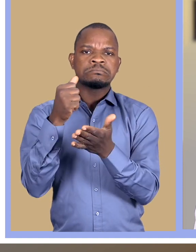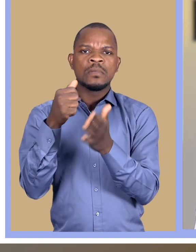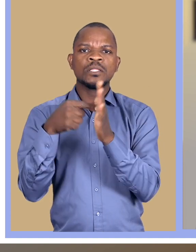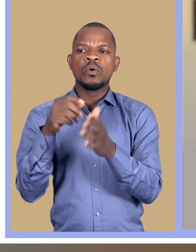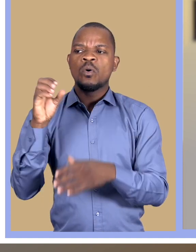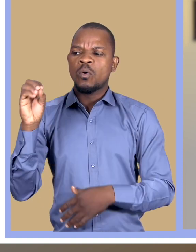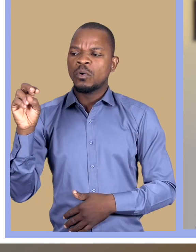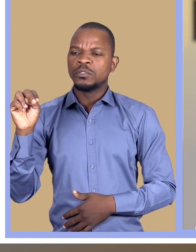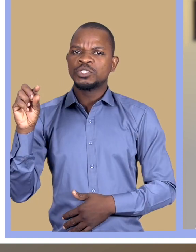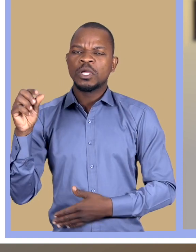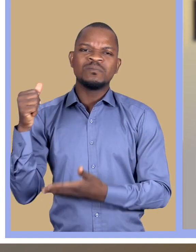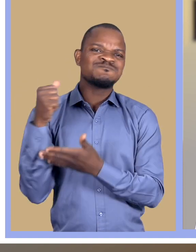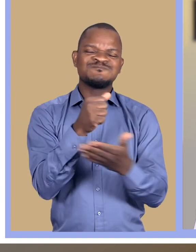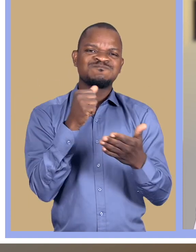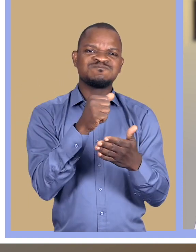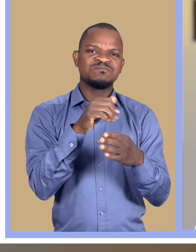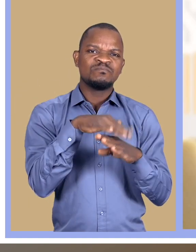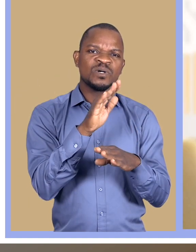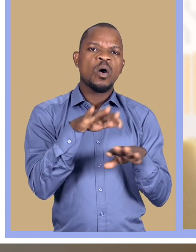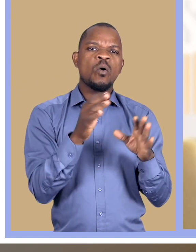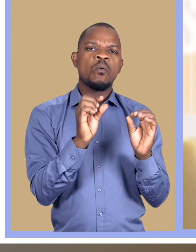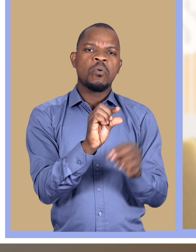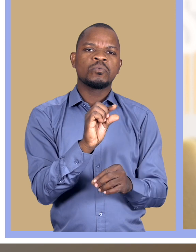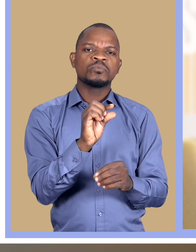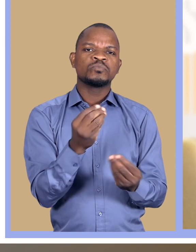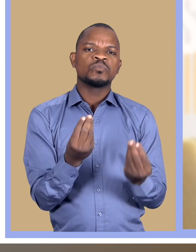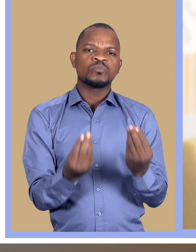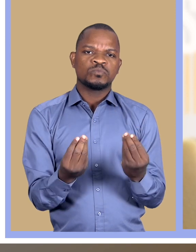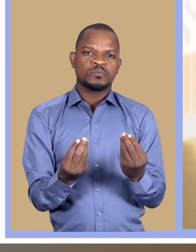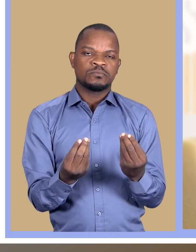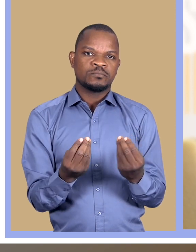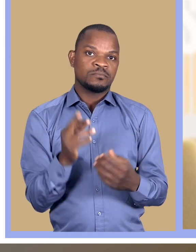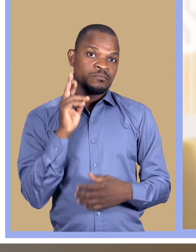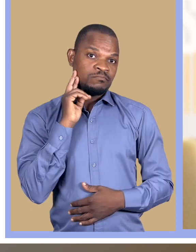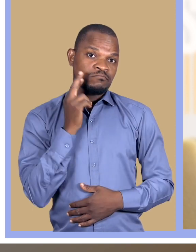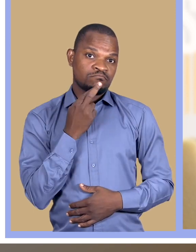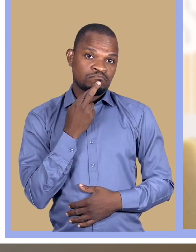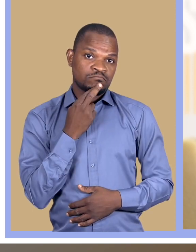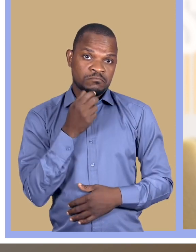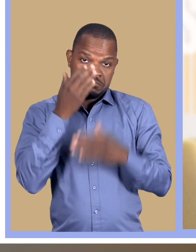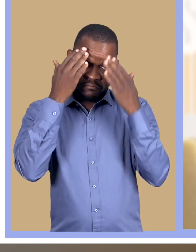apoiado nesta área tão importante? Eu não sei exatamente se há pouco apoio,